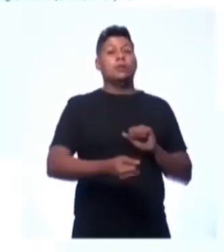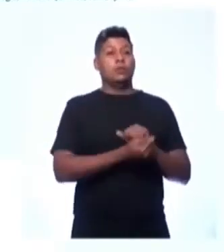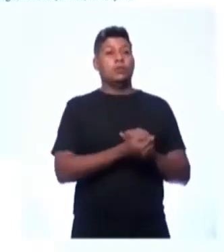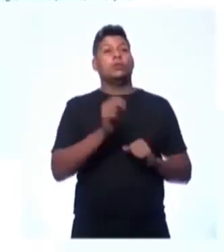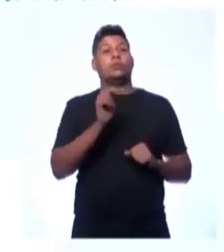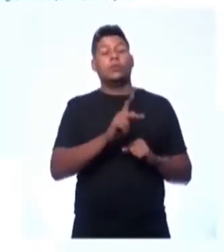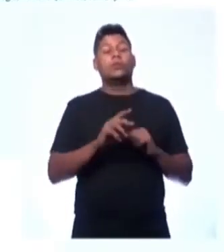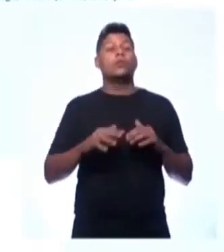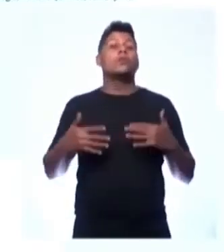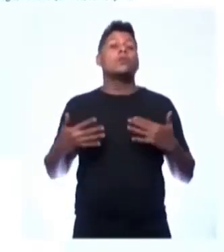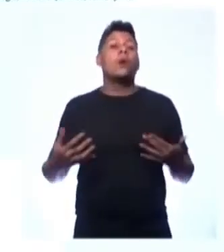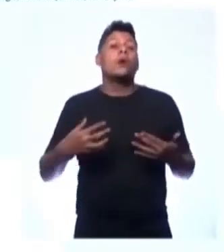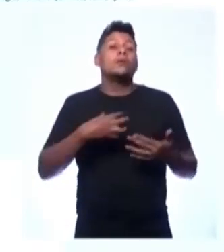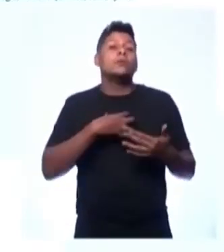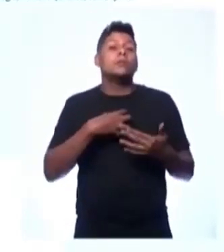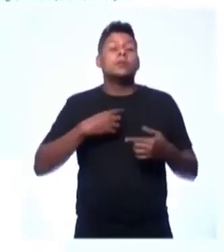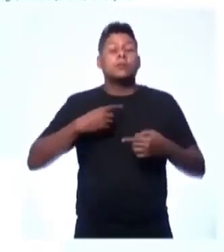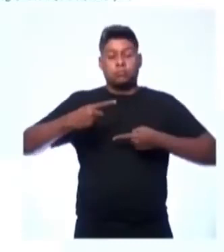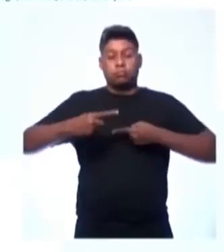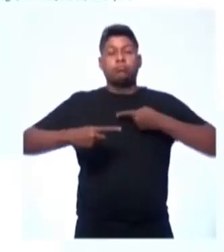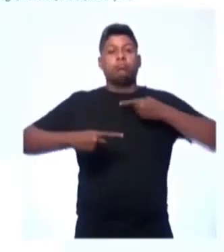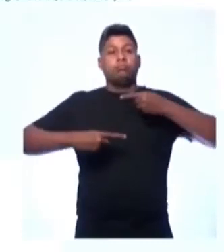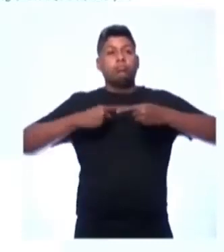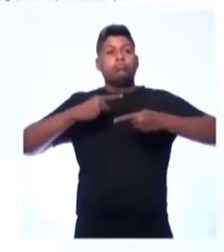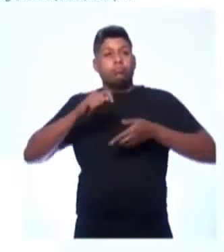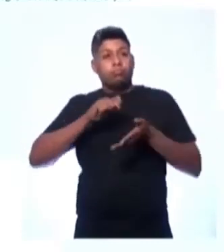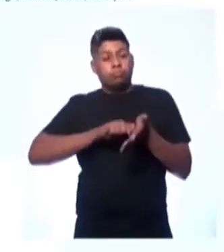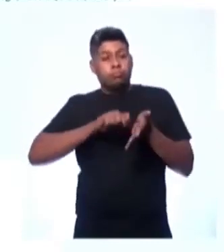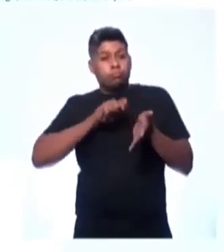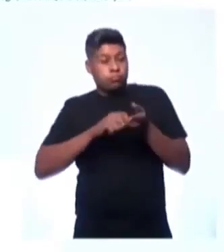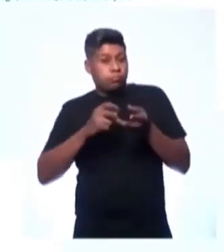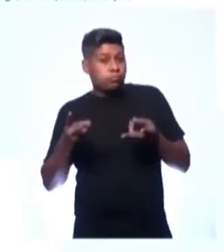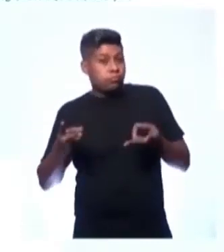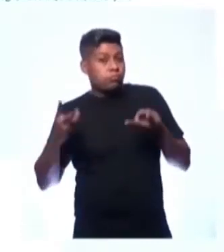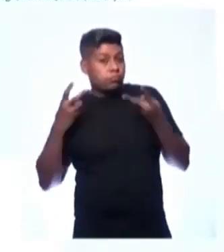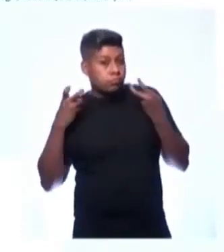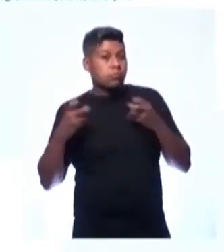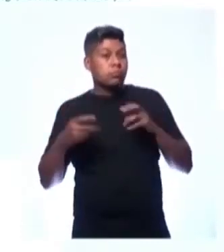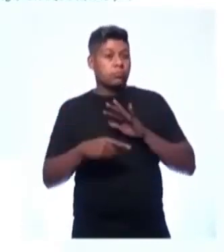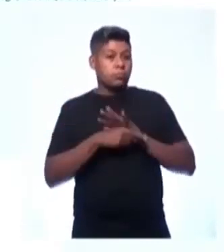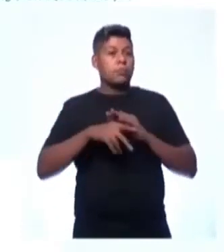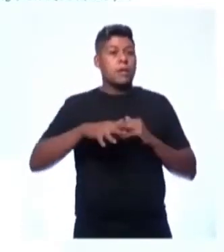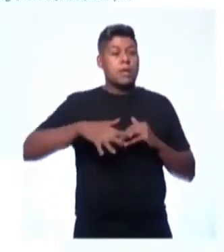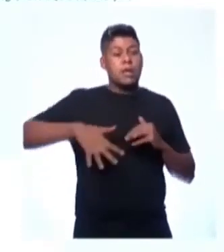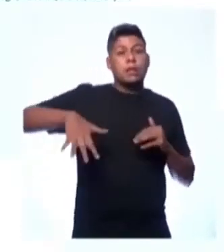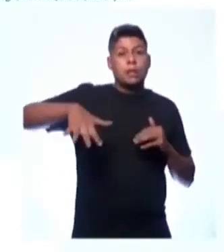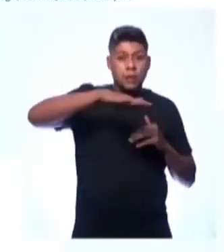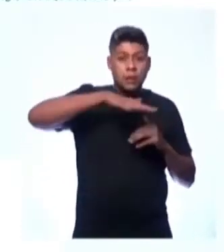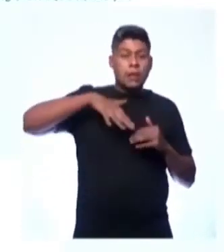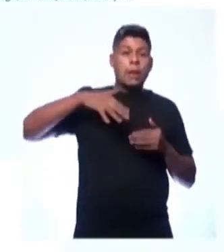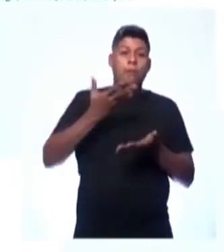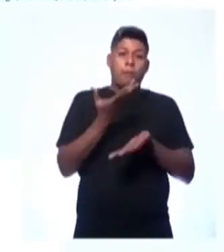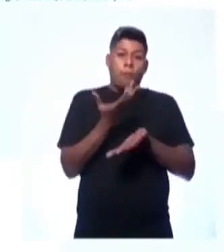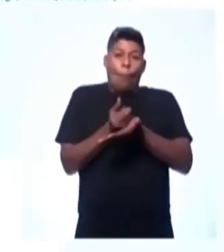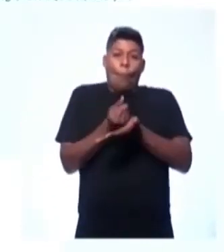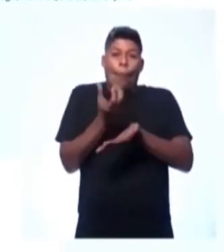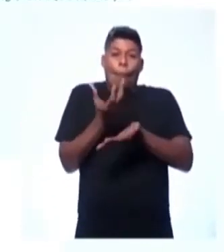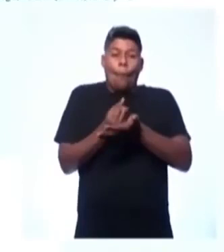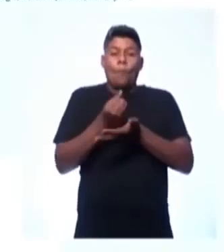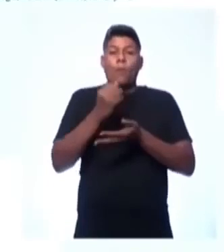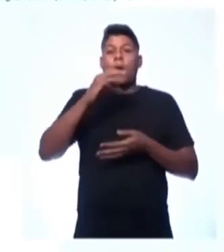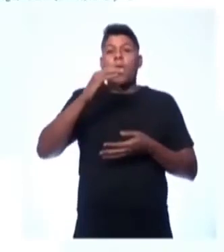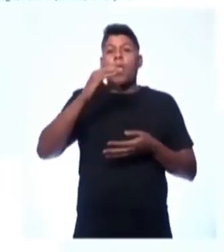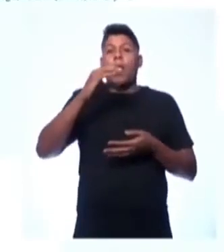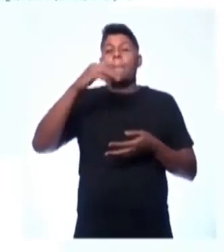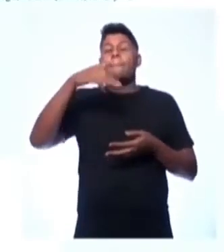professores qual que é o sentido de giro dessa Inspira. Note que ela está mergulhada num campo magnético, tem a direção do campo magnético, o sentido